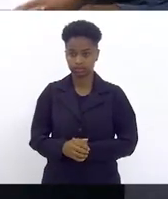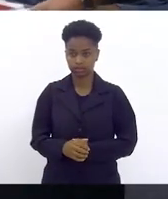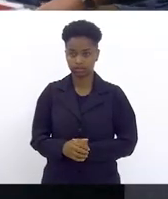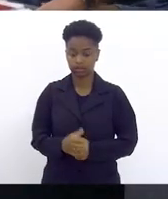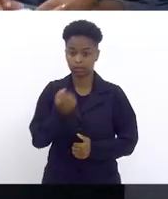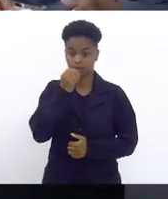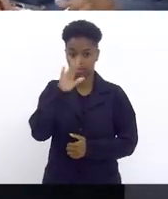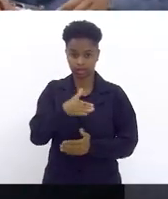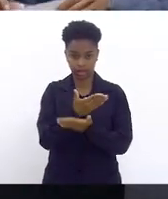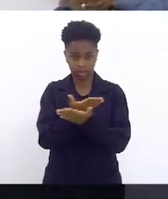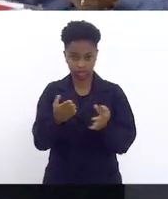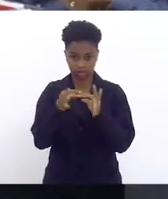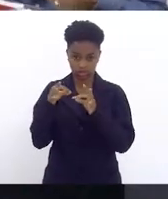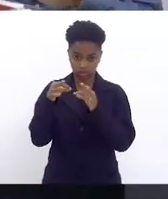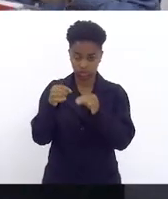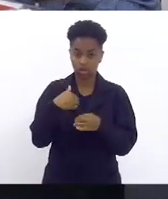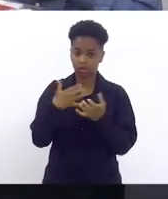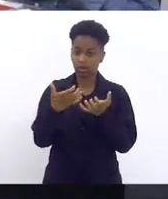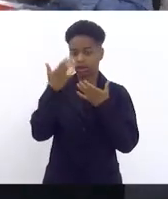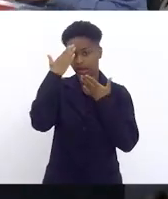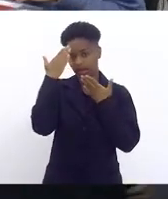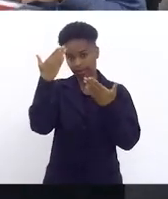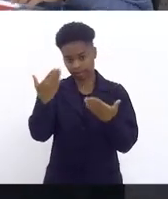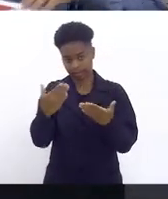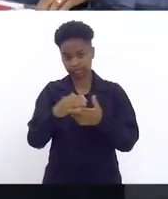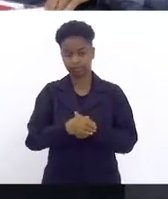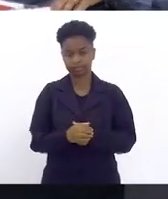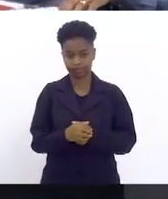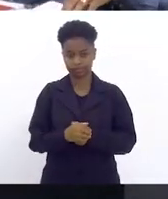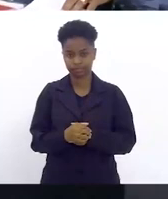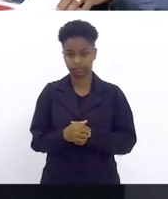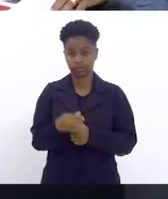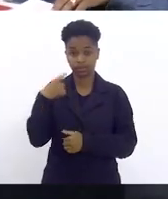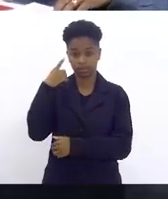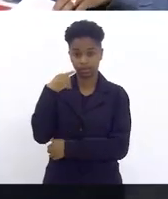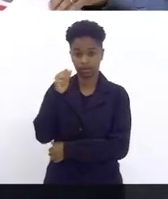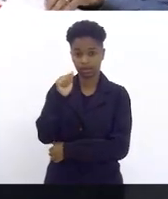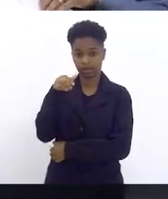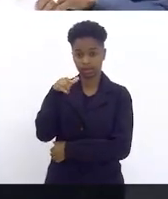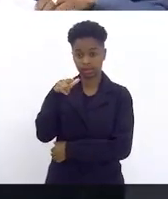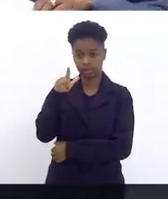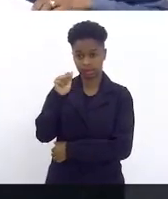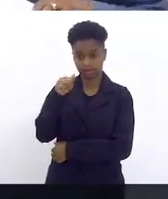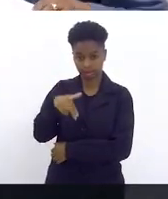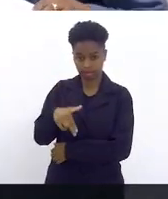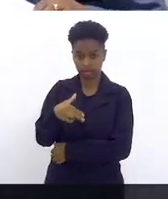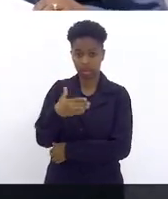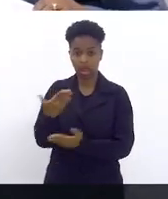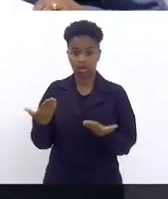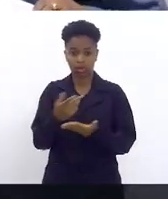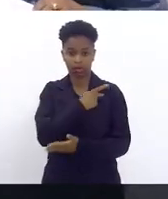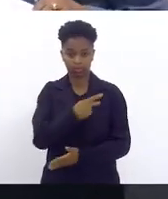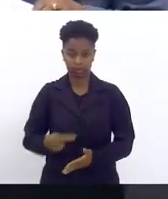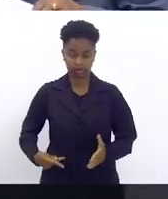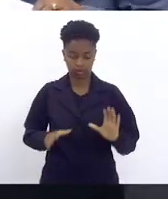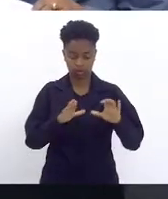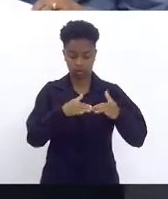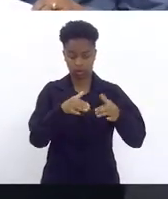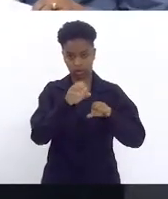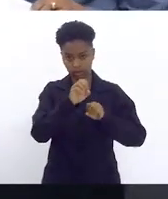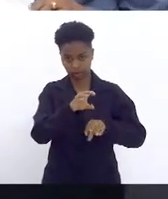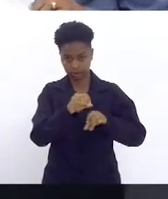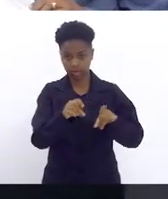todos Eu Quero aqui agradecer ao Deputado Alan Lopes que precisa comissão de educação